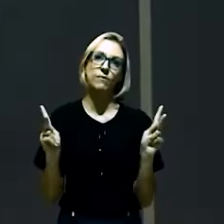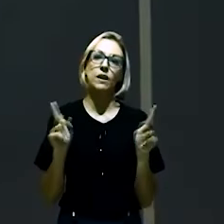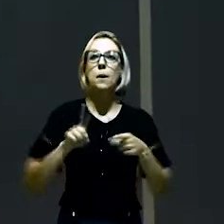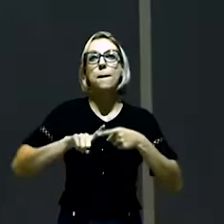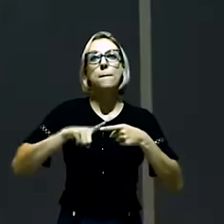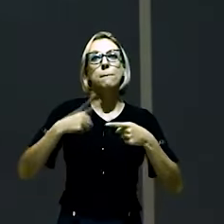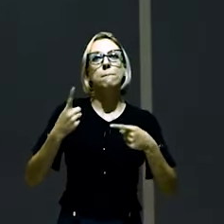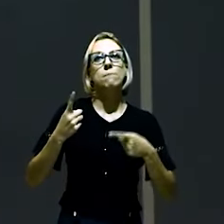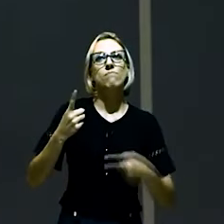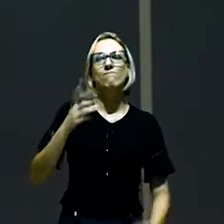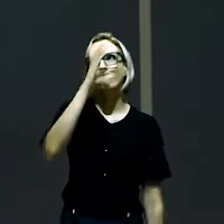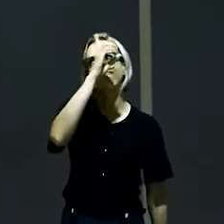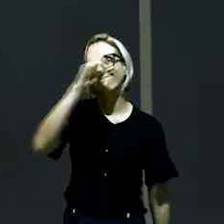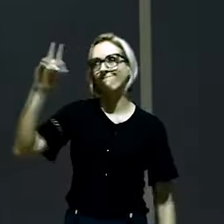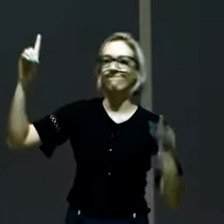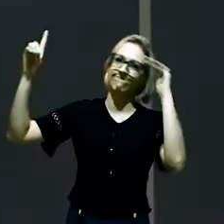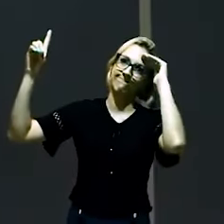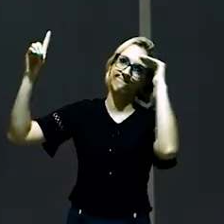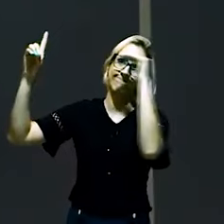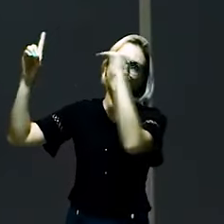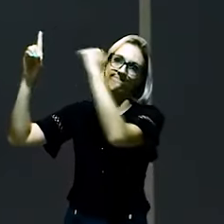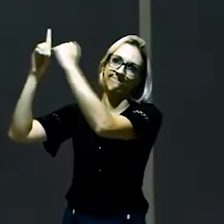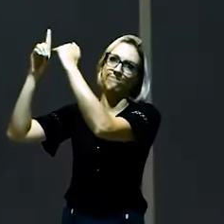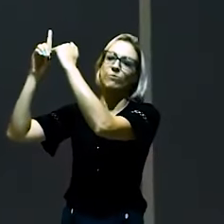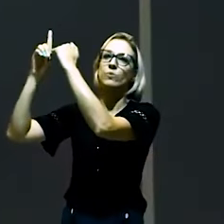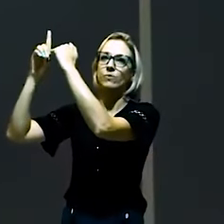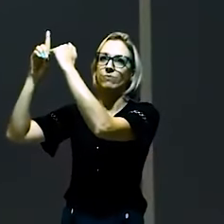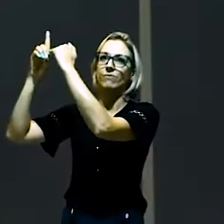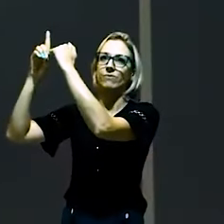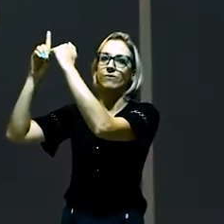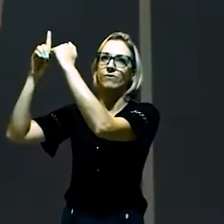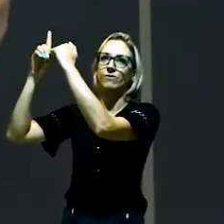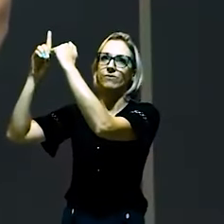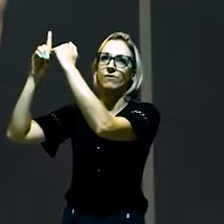Mas aquele que obedece ao Senhor não fica tranquilo.